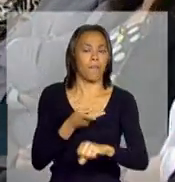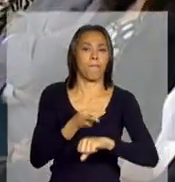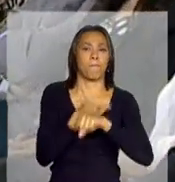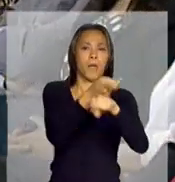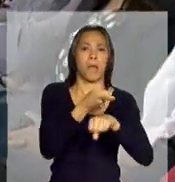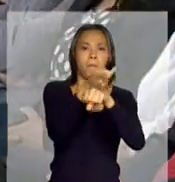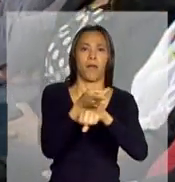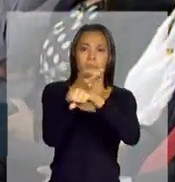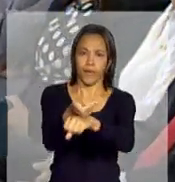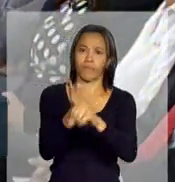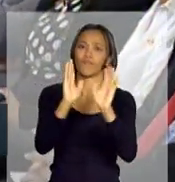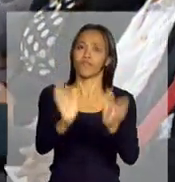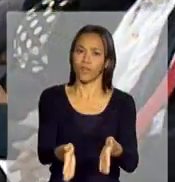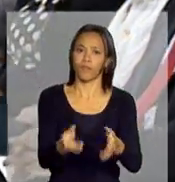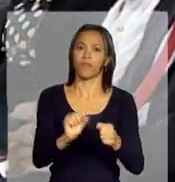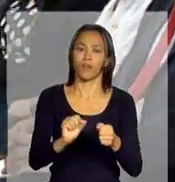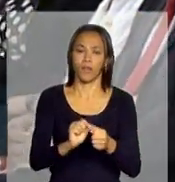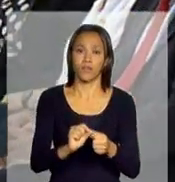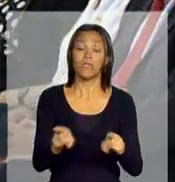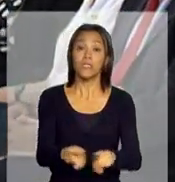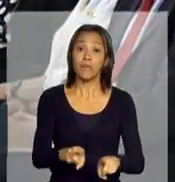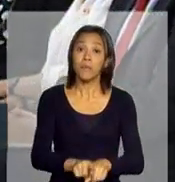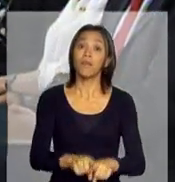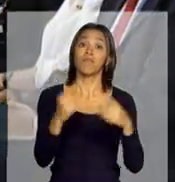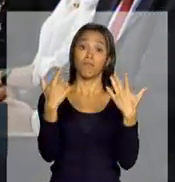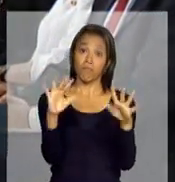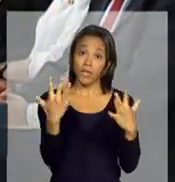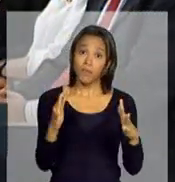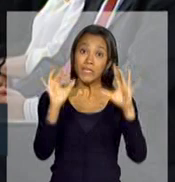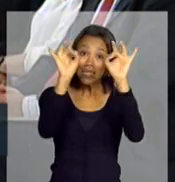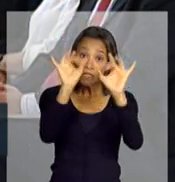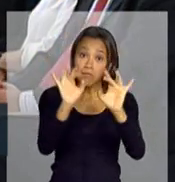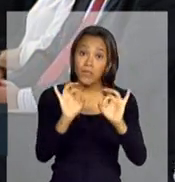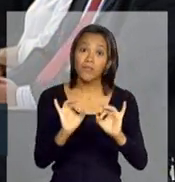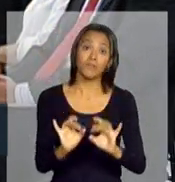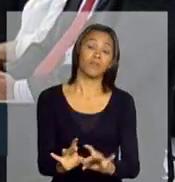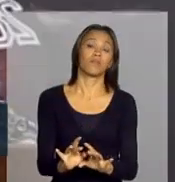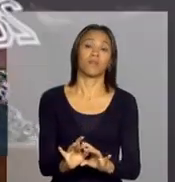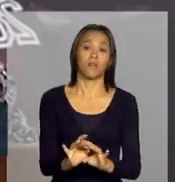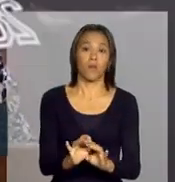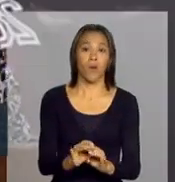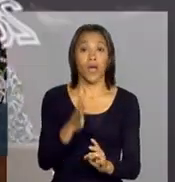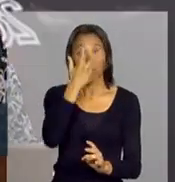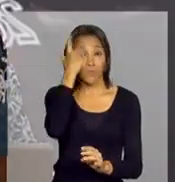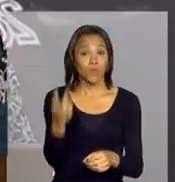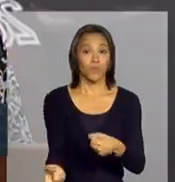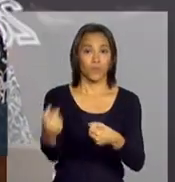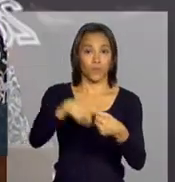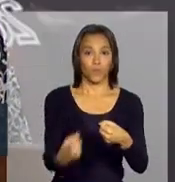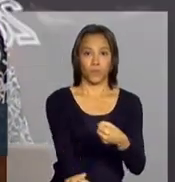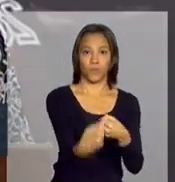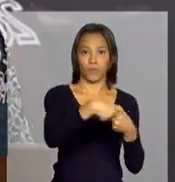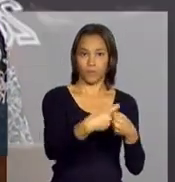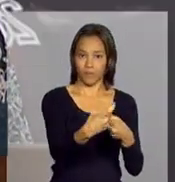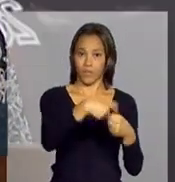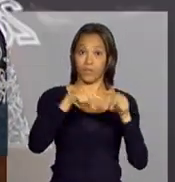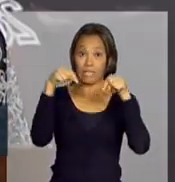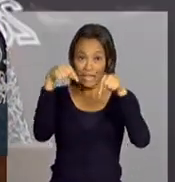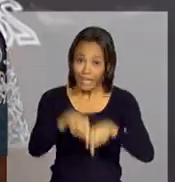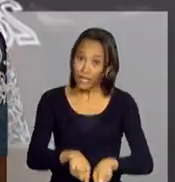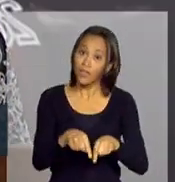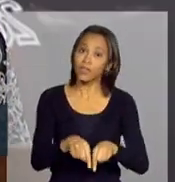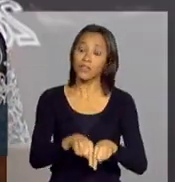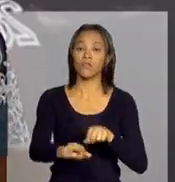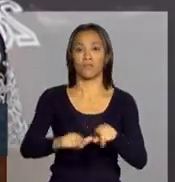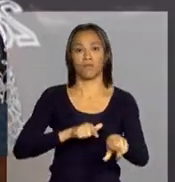premiação e parabenizo de forma especial os parceiros nessa